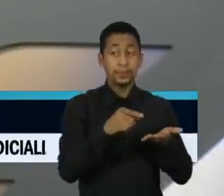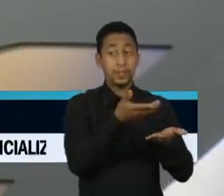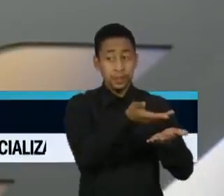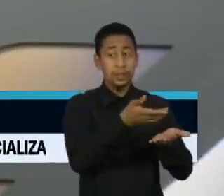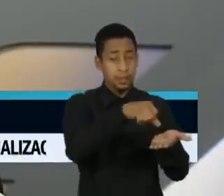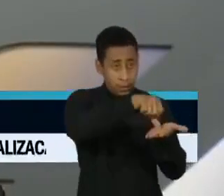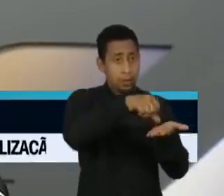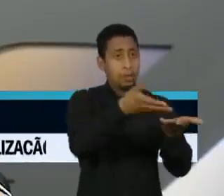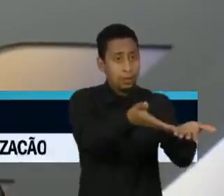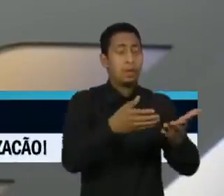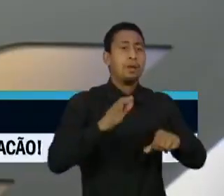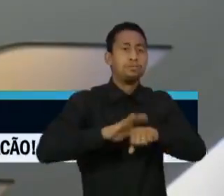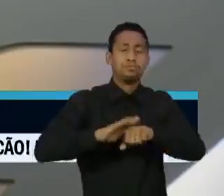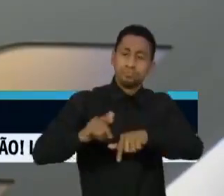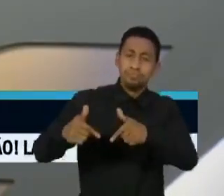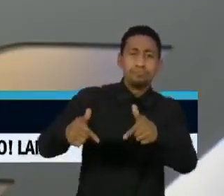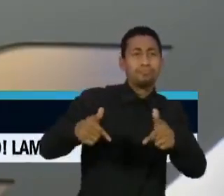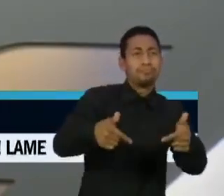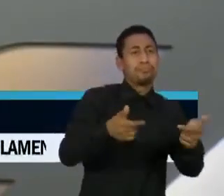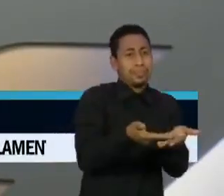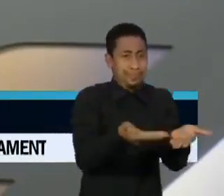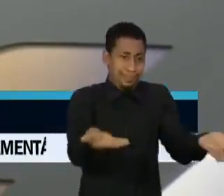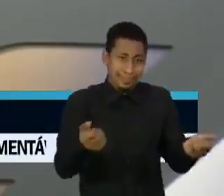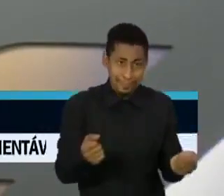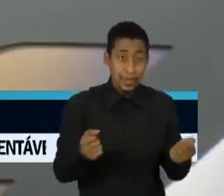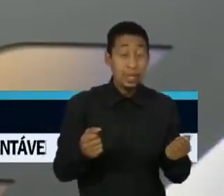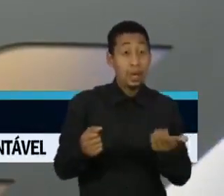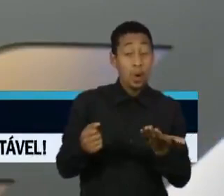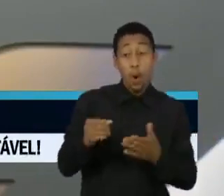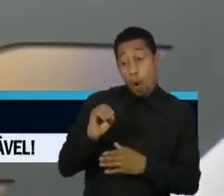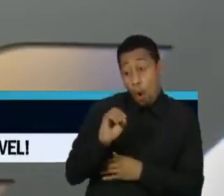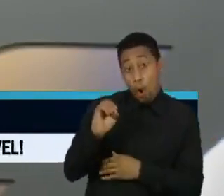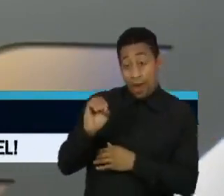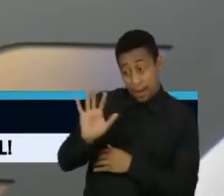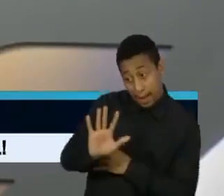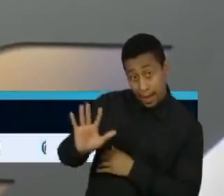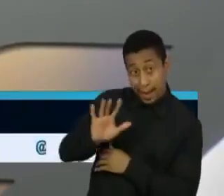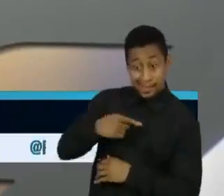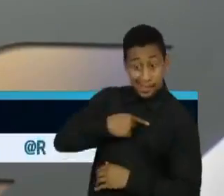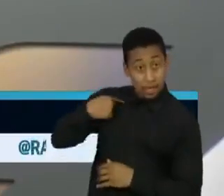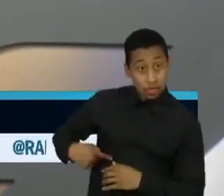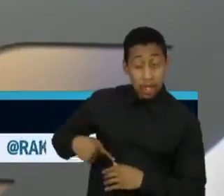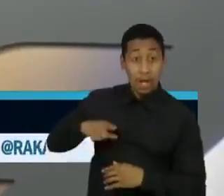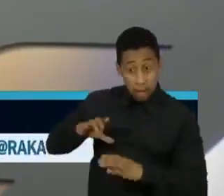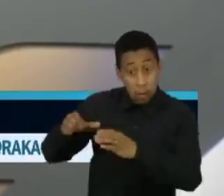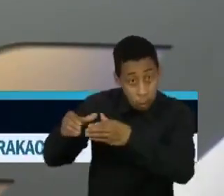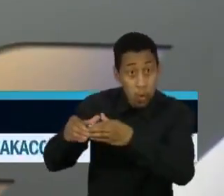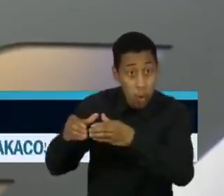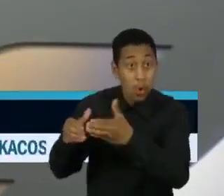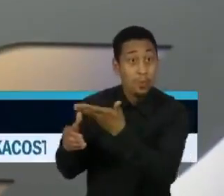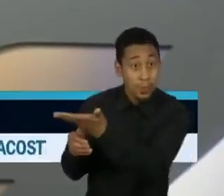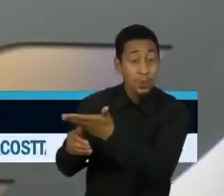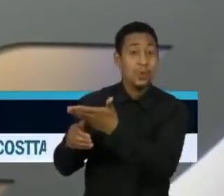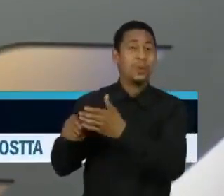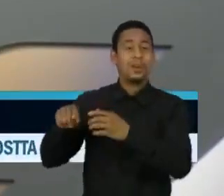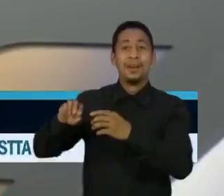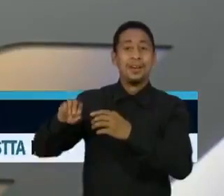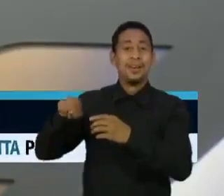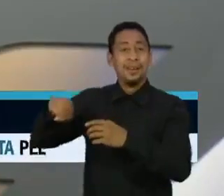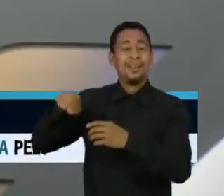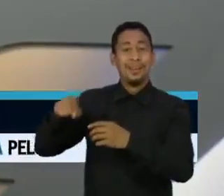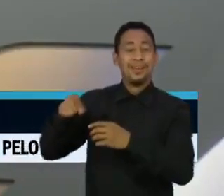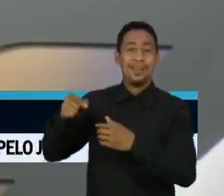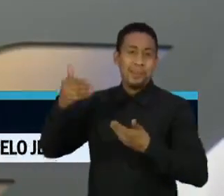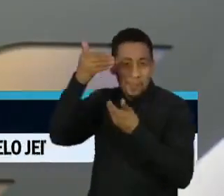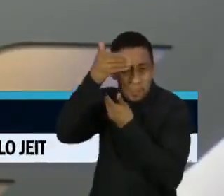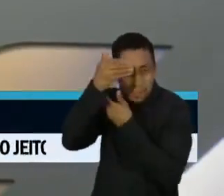atuarem em seus territórios. O oeste da China tem grupos muçulmanos, né? Em outras repúblicas da antiga União Soviética,